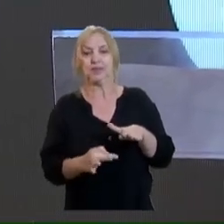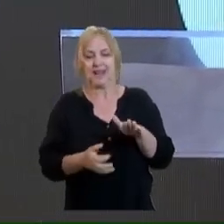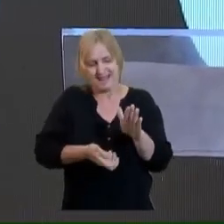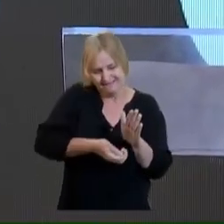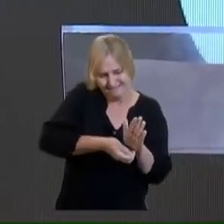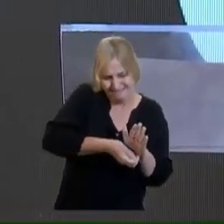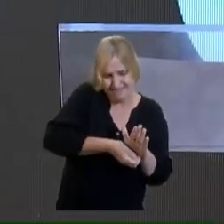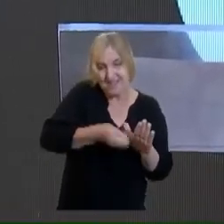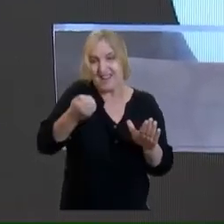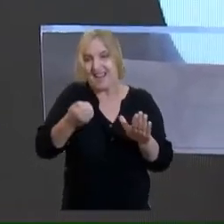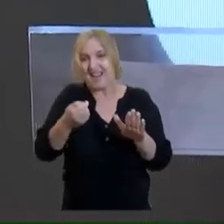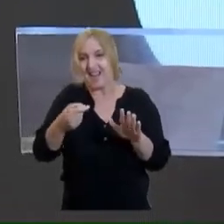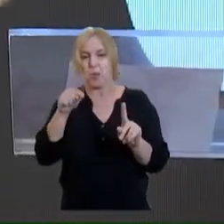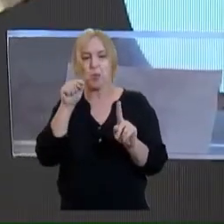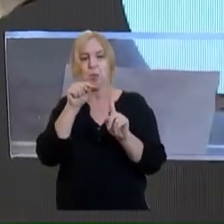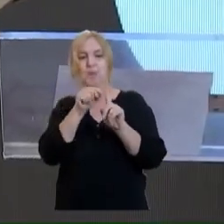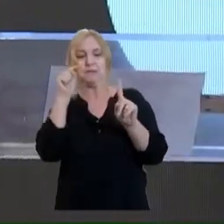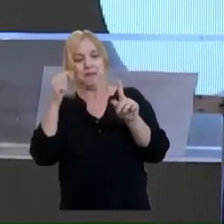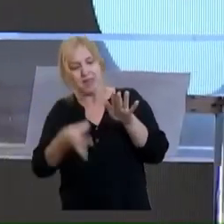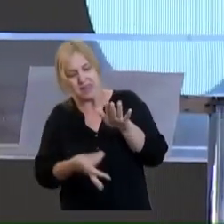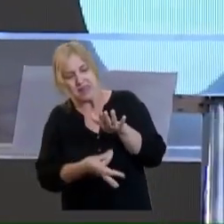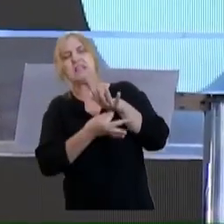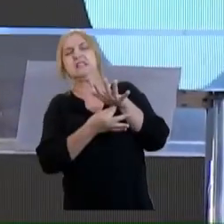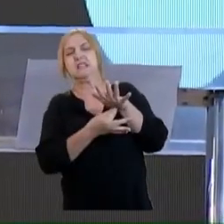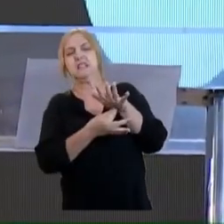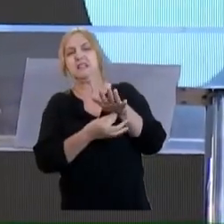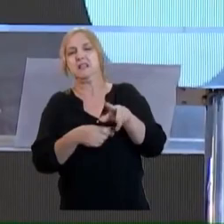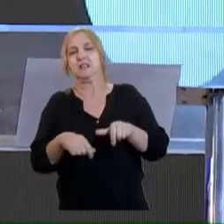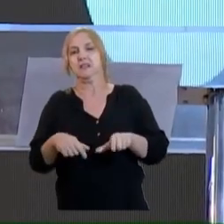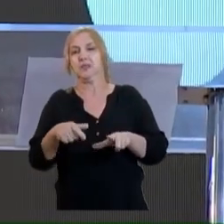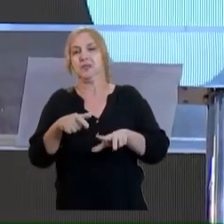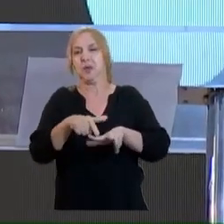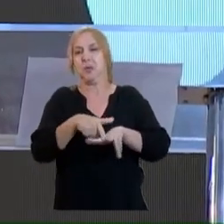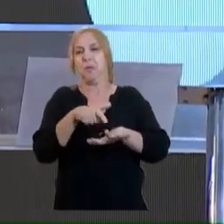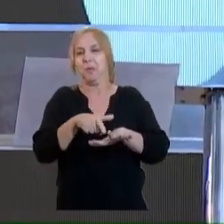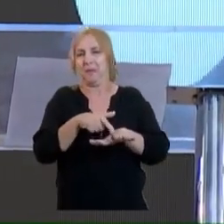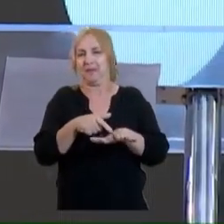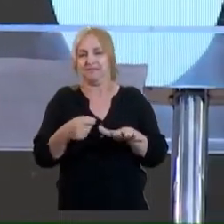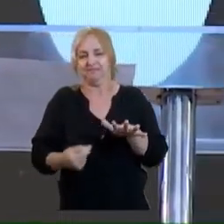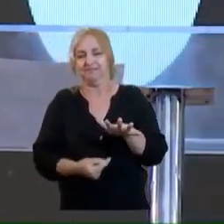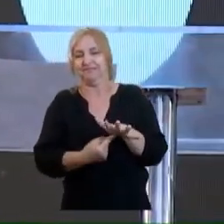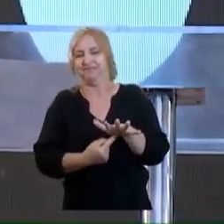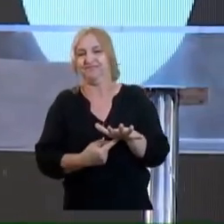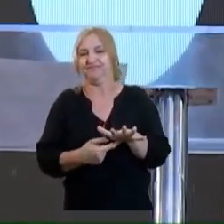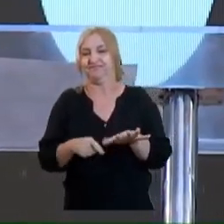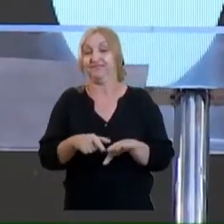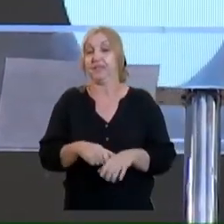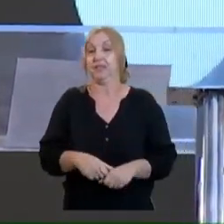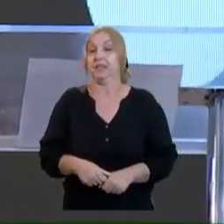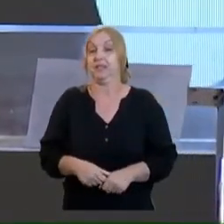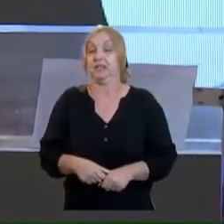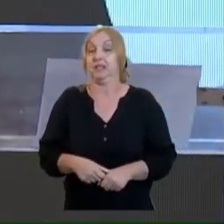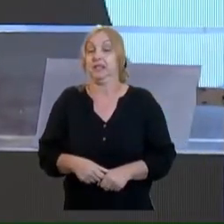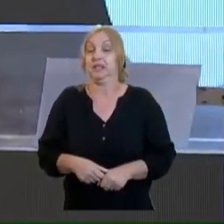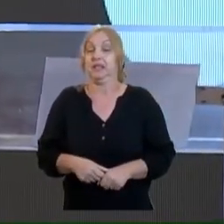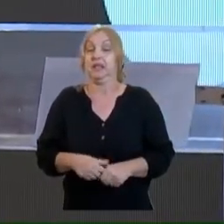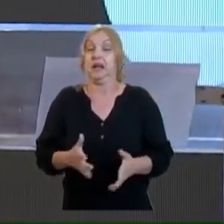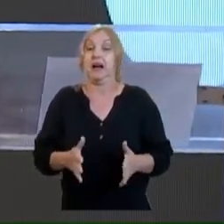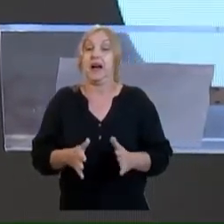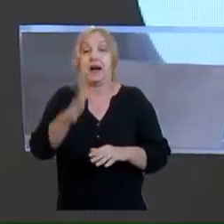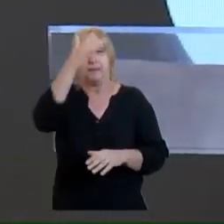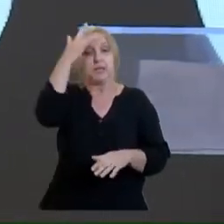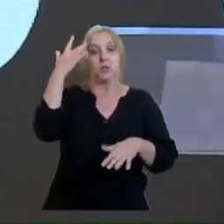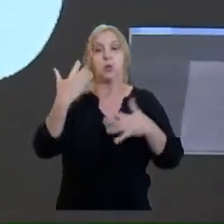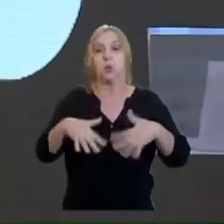espinho, não, tem que tirar. Diz assim, clamou este aflito, e o Senhor o ouviu, e